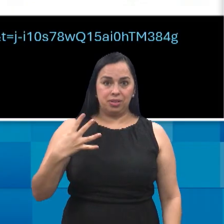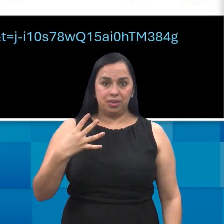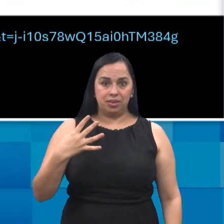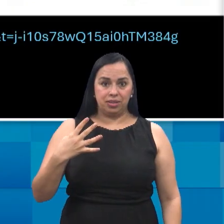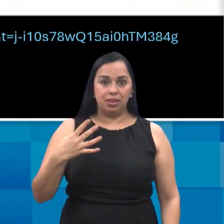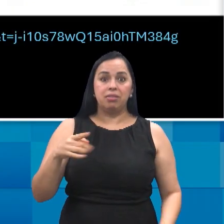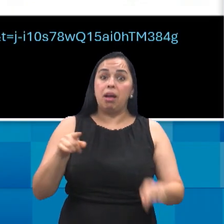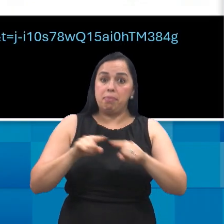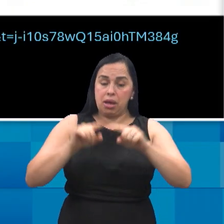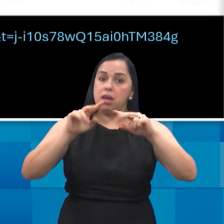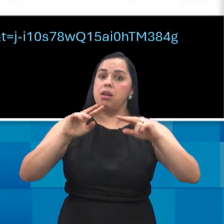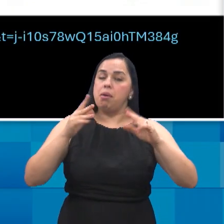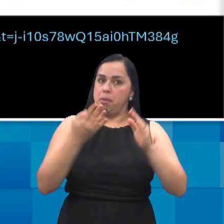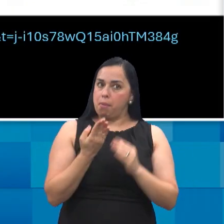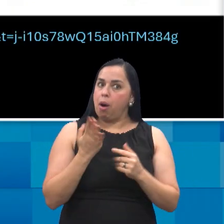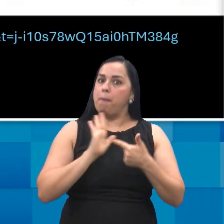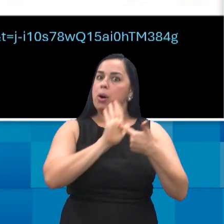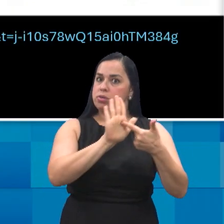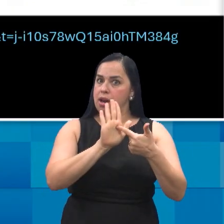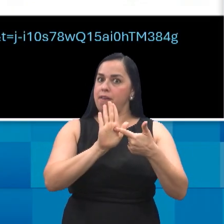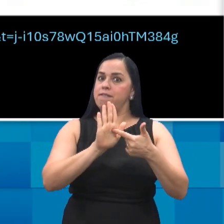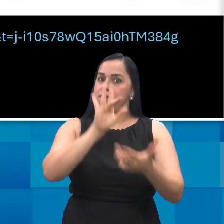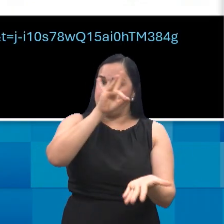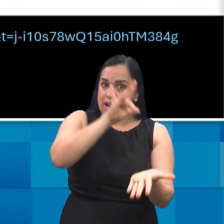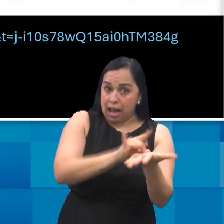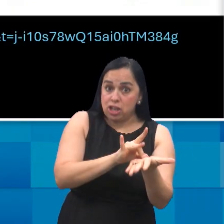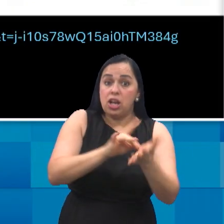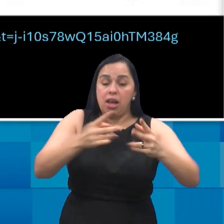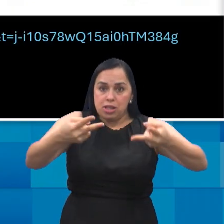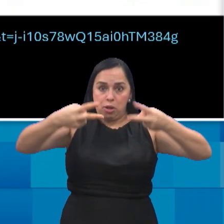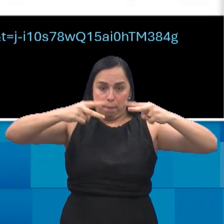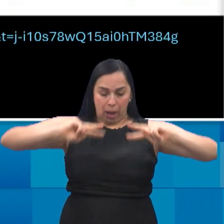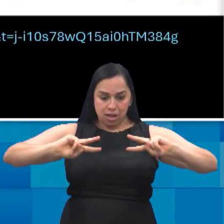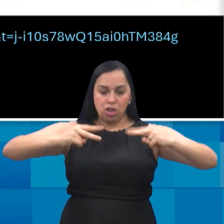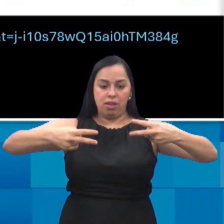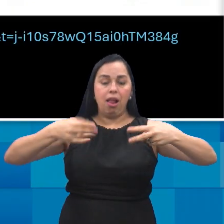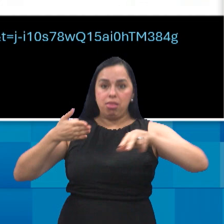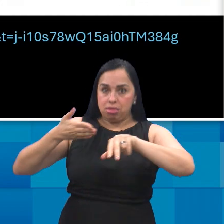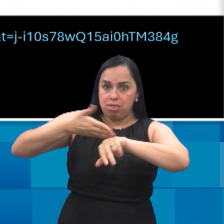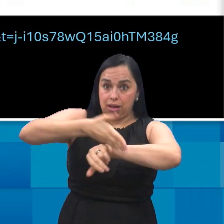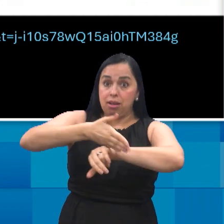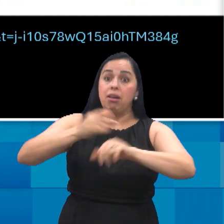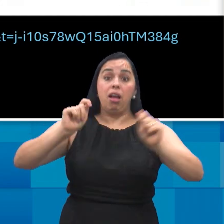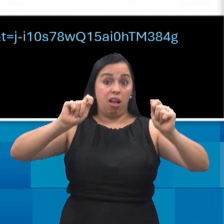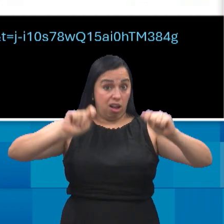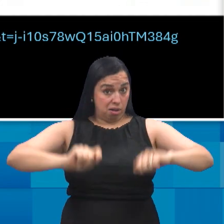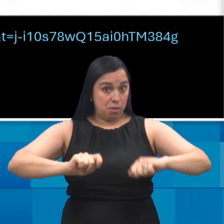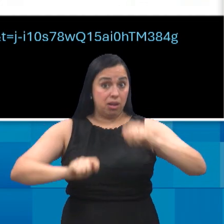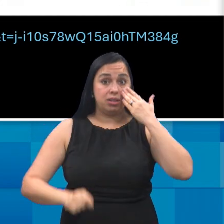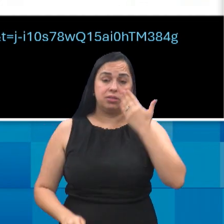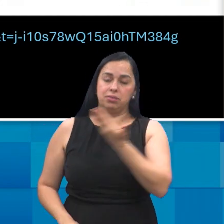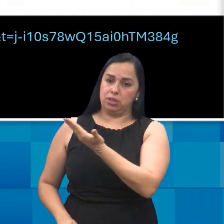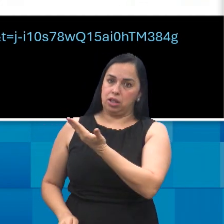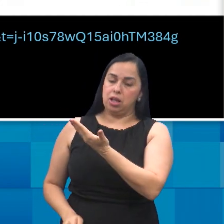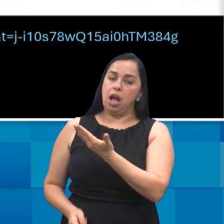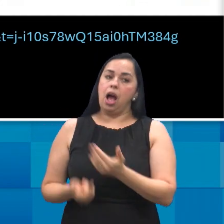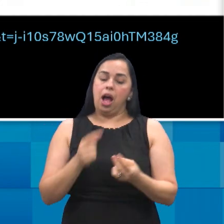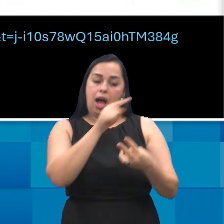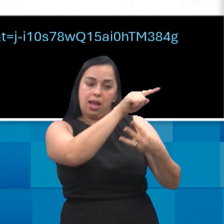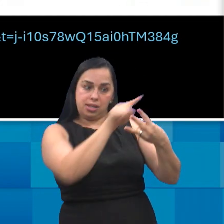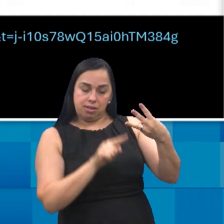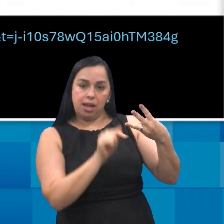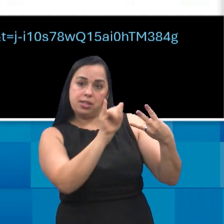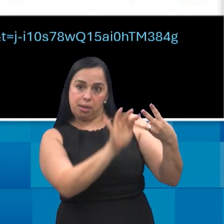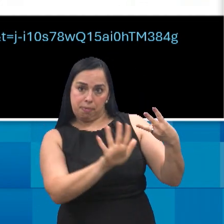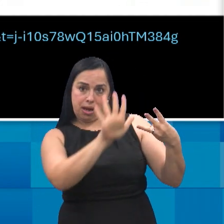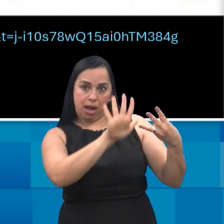link ali. O link. Quem quiser acessar, pode acessar através do link. Diferentemente de imagens que me